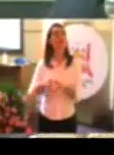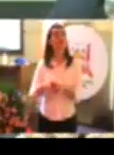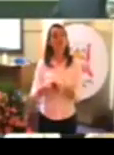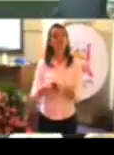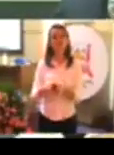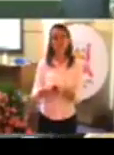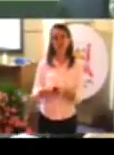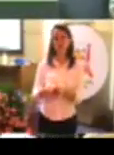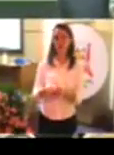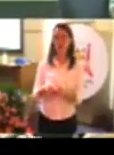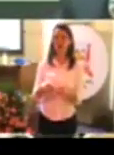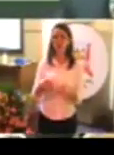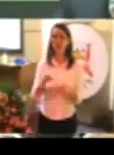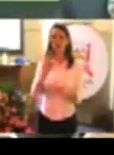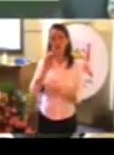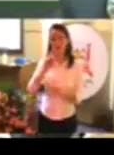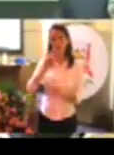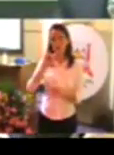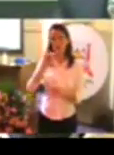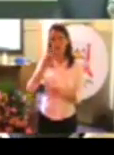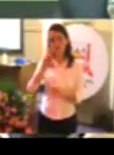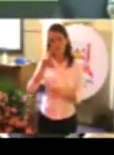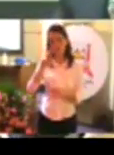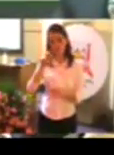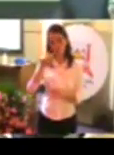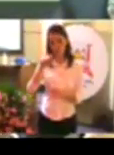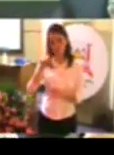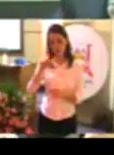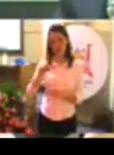de Contas. Vejam bem,